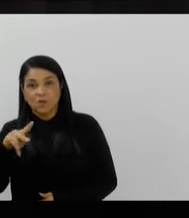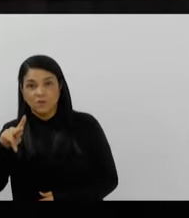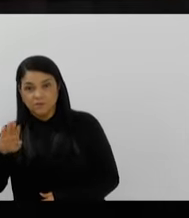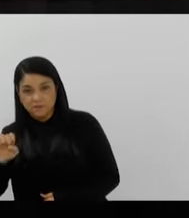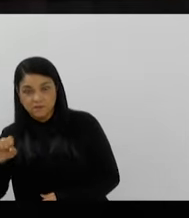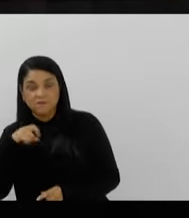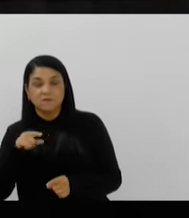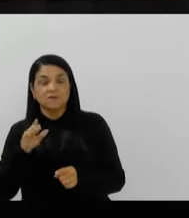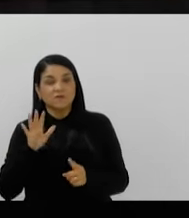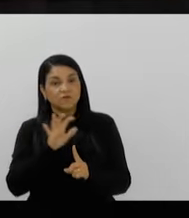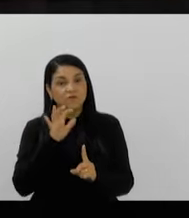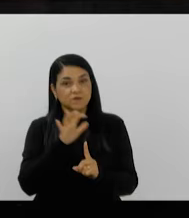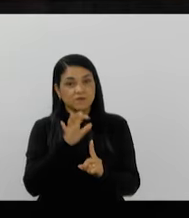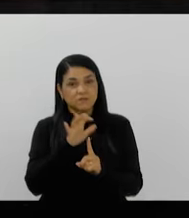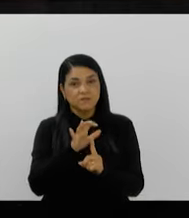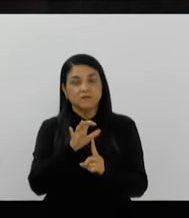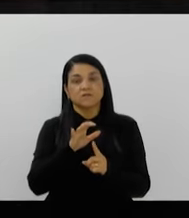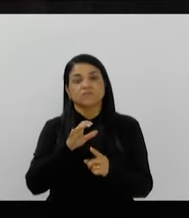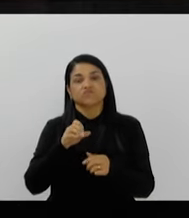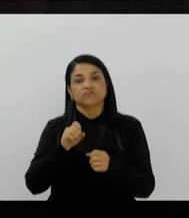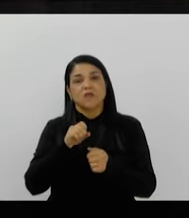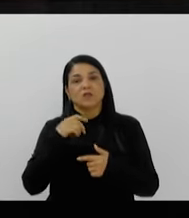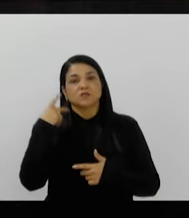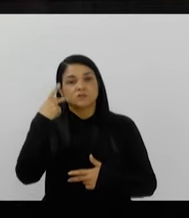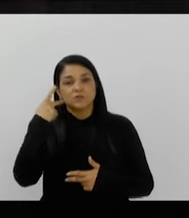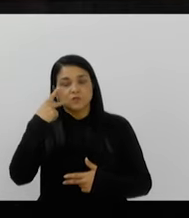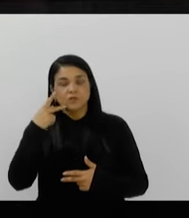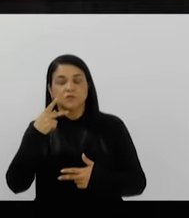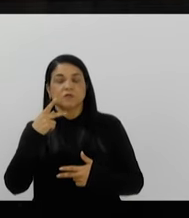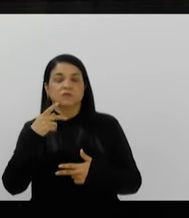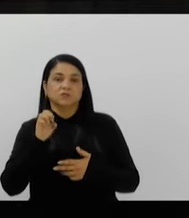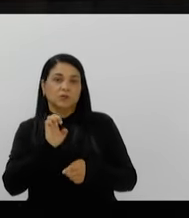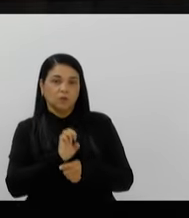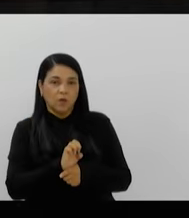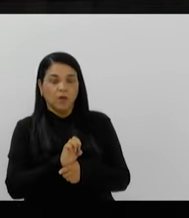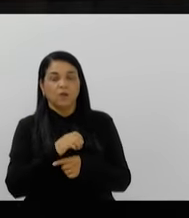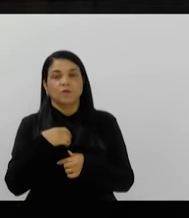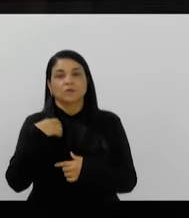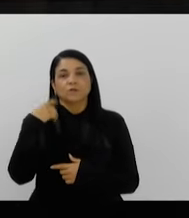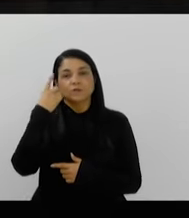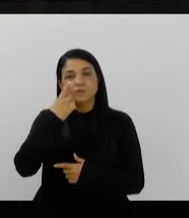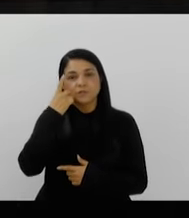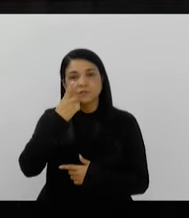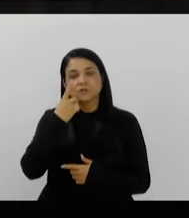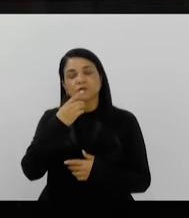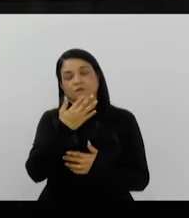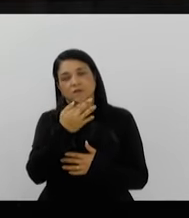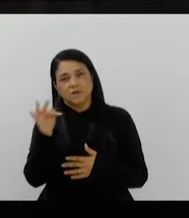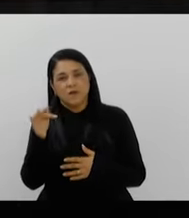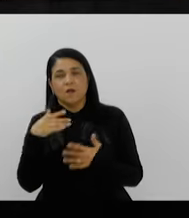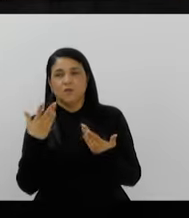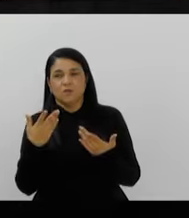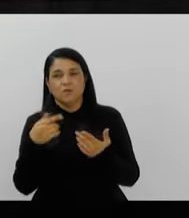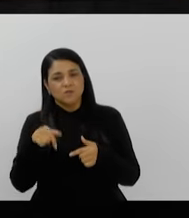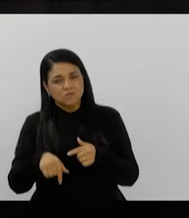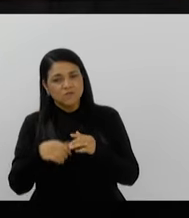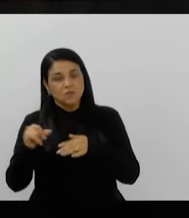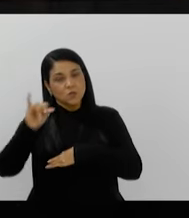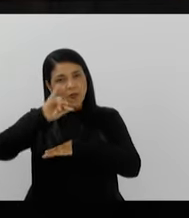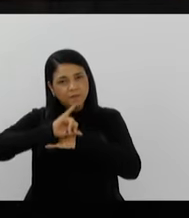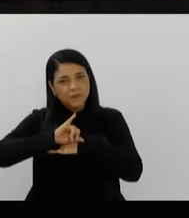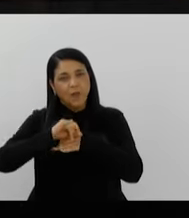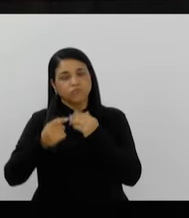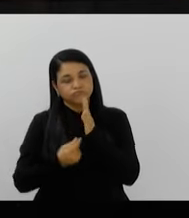parlamentos estaduais, federais, municipais, infelizmente é a regra, no nosso país o capital manda muito, muito mais do que